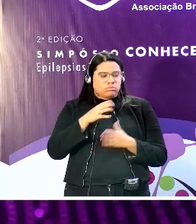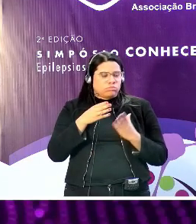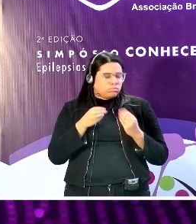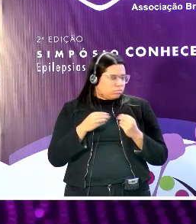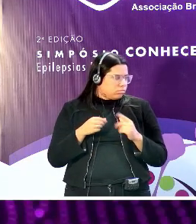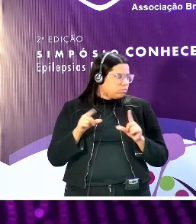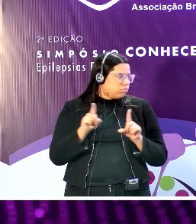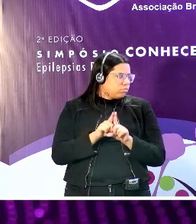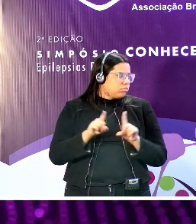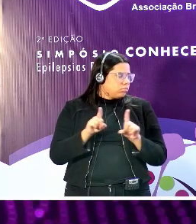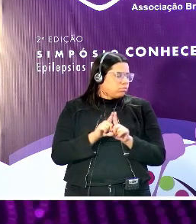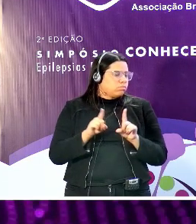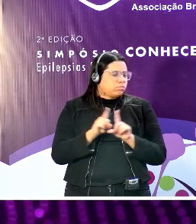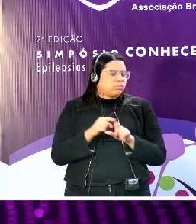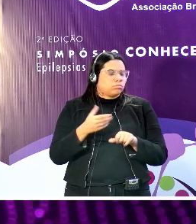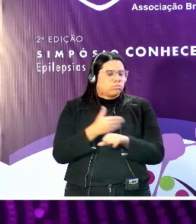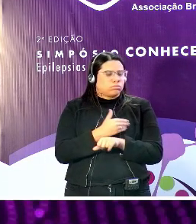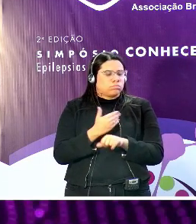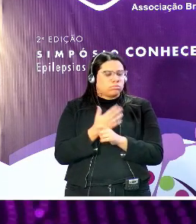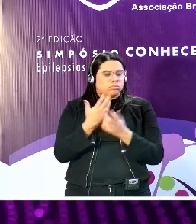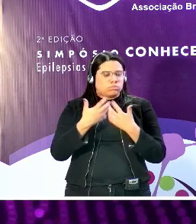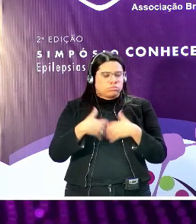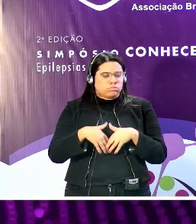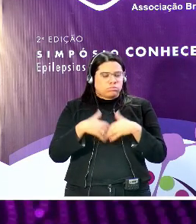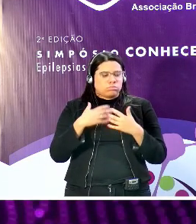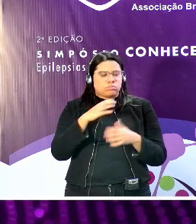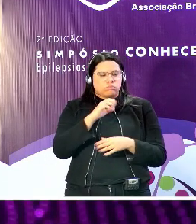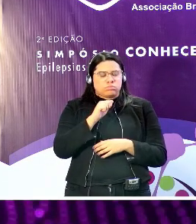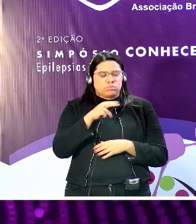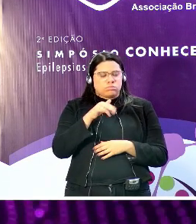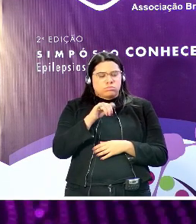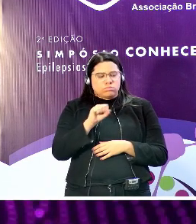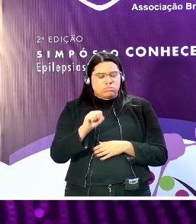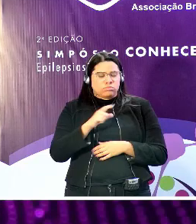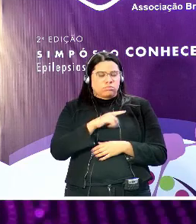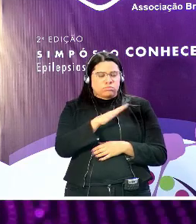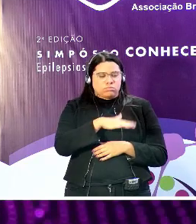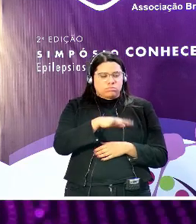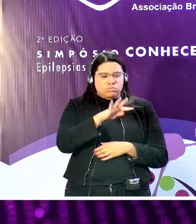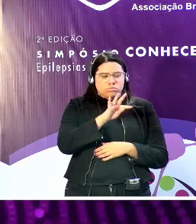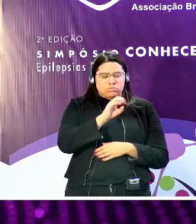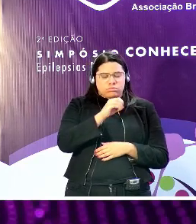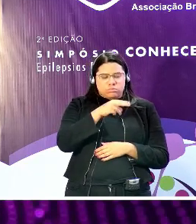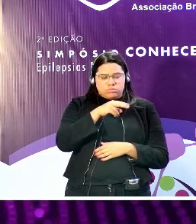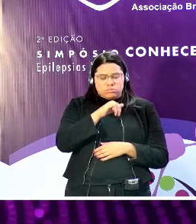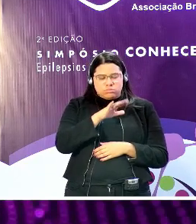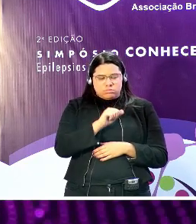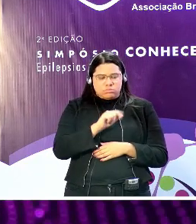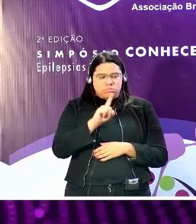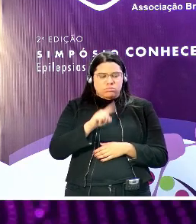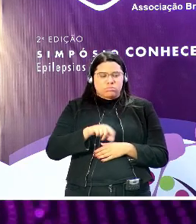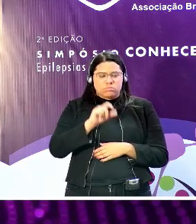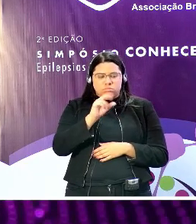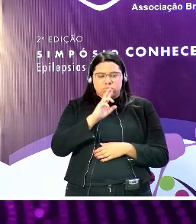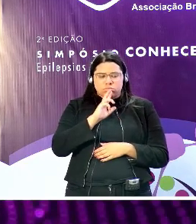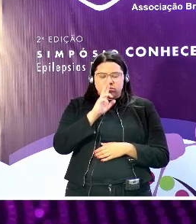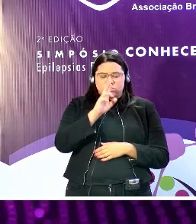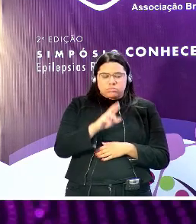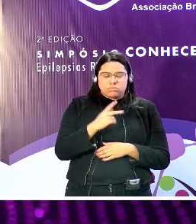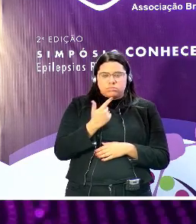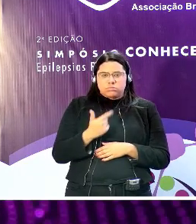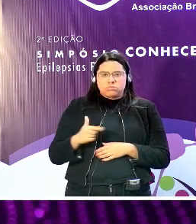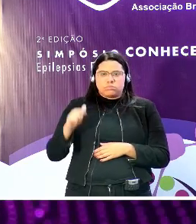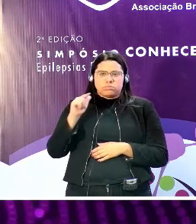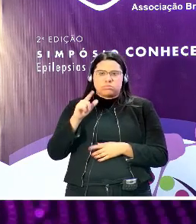faz parte do funcionamento dos canais. Existe a ativação tônica, em que é resposta para um